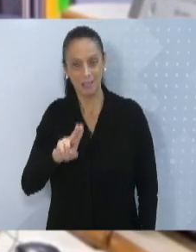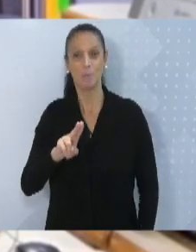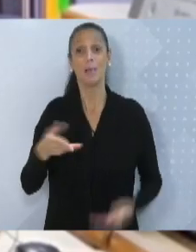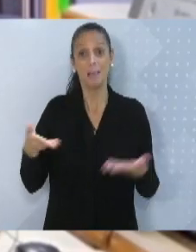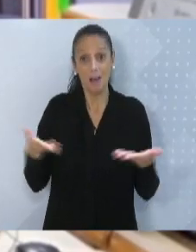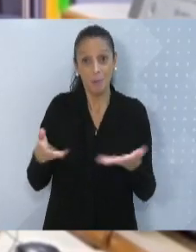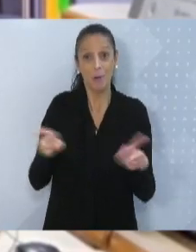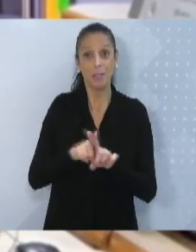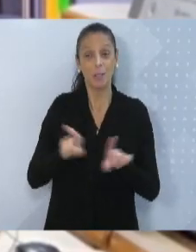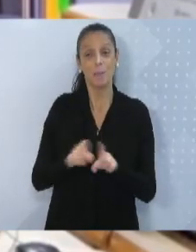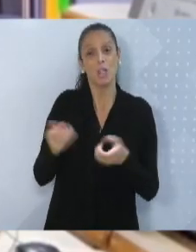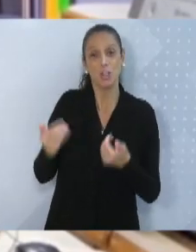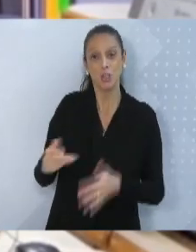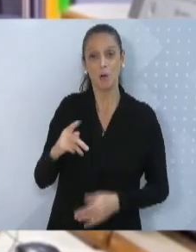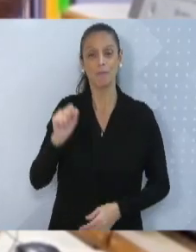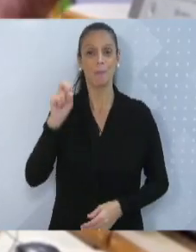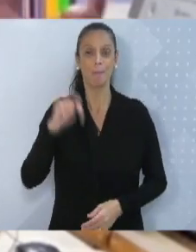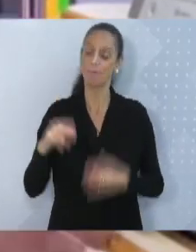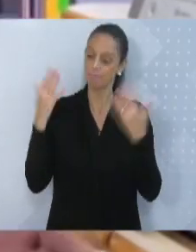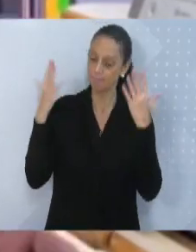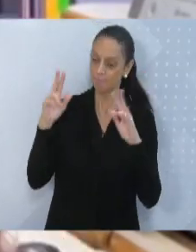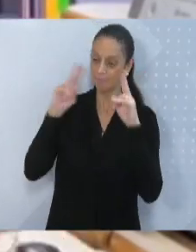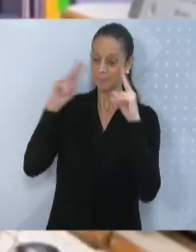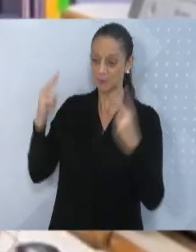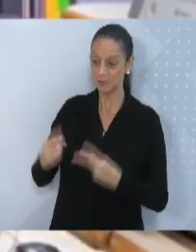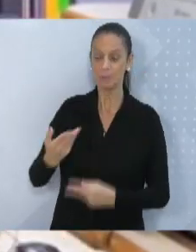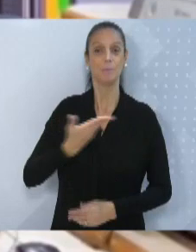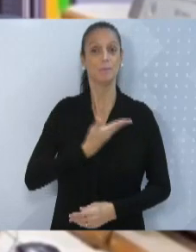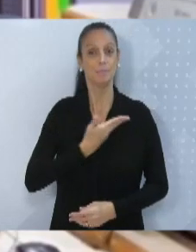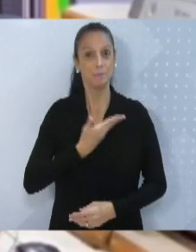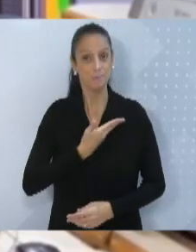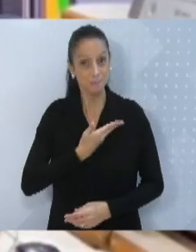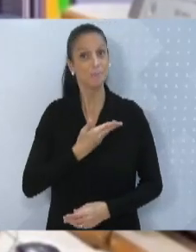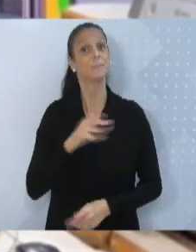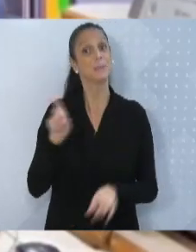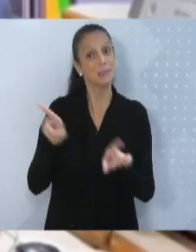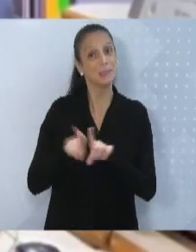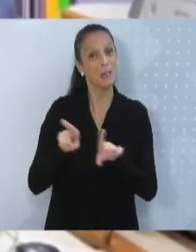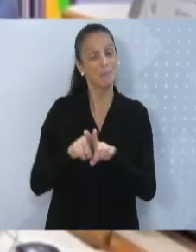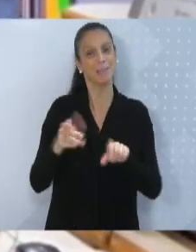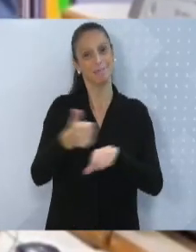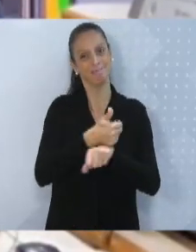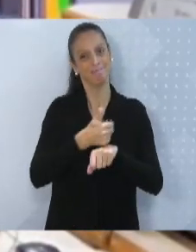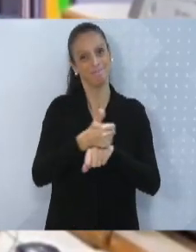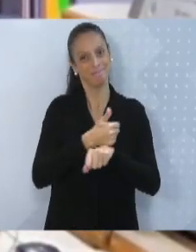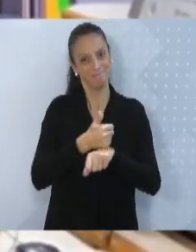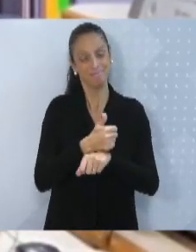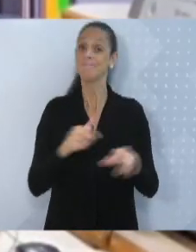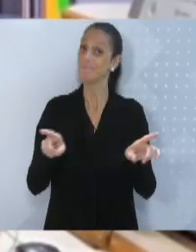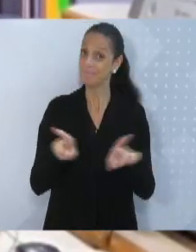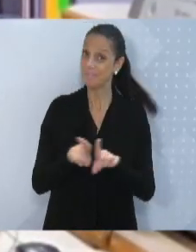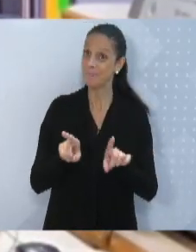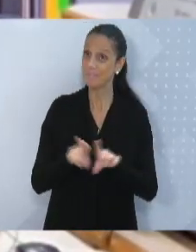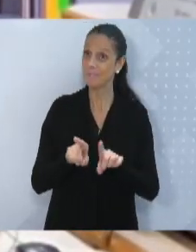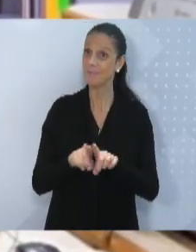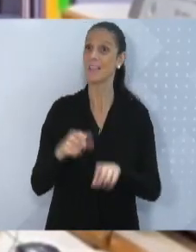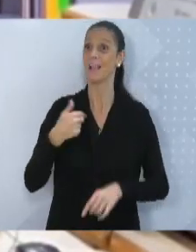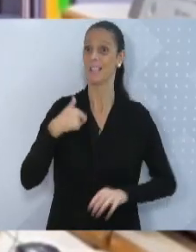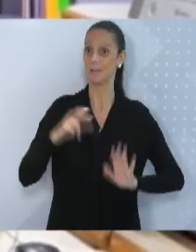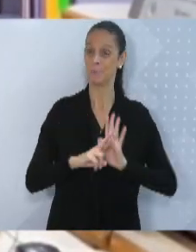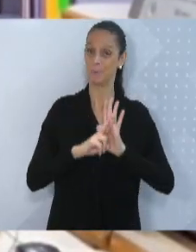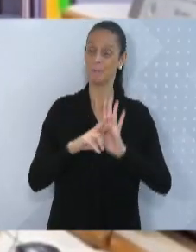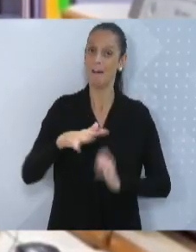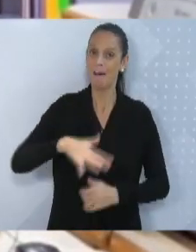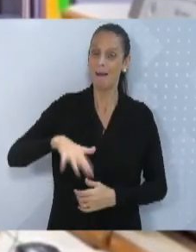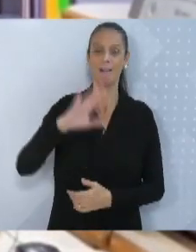parabéns e o meu reconhecimento como colega como amigo e como profissional E além disso como também o representante